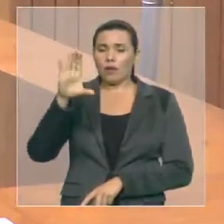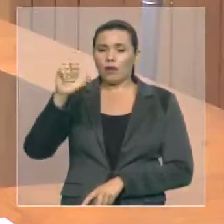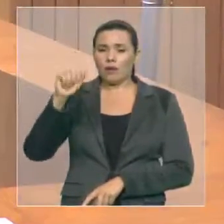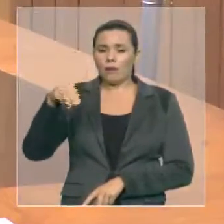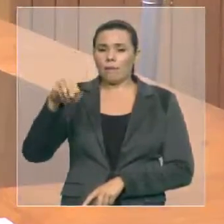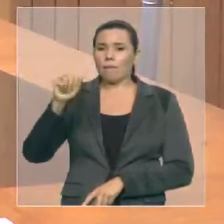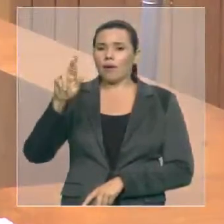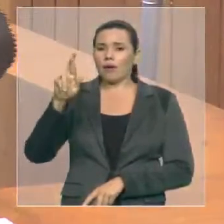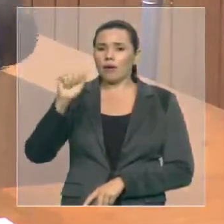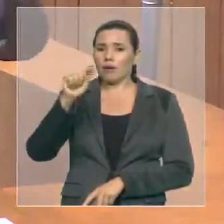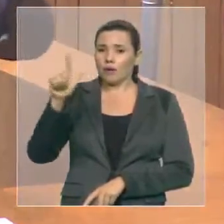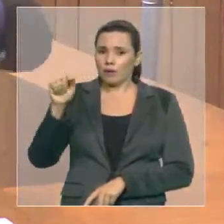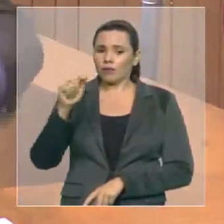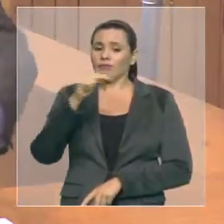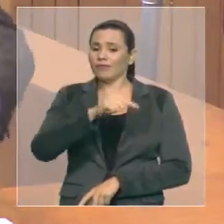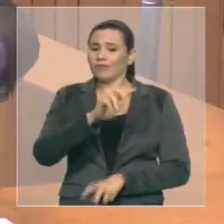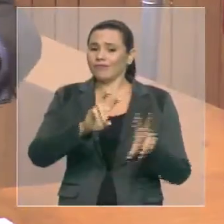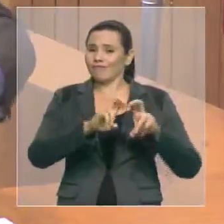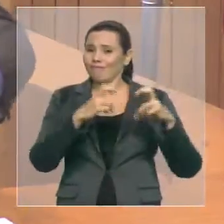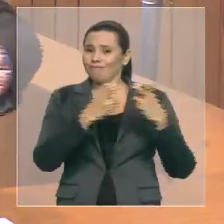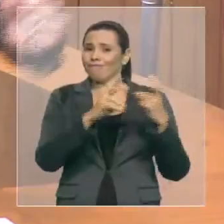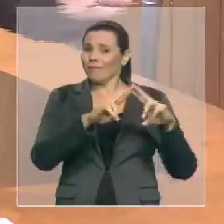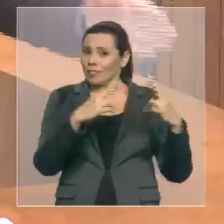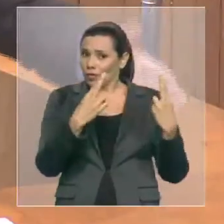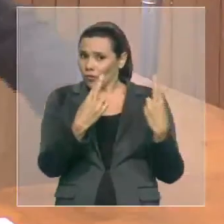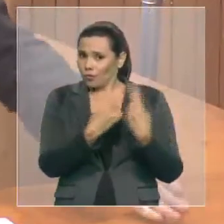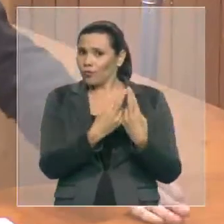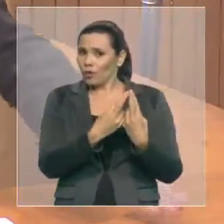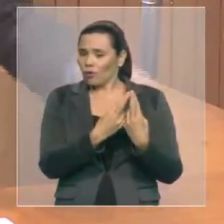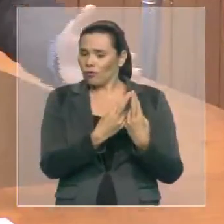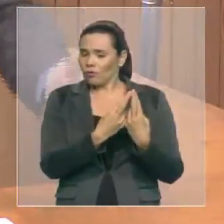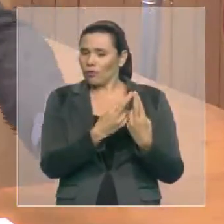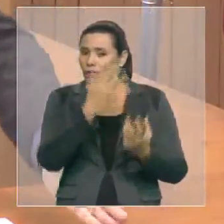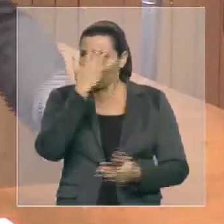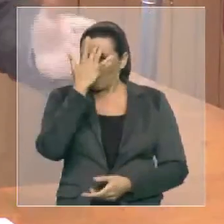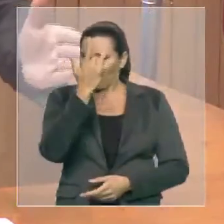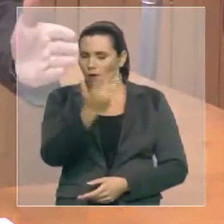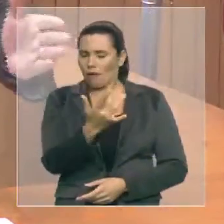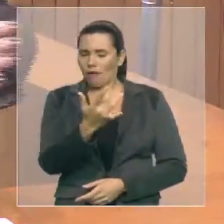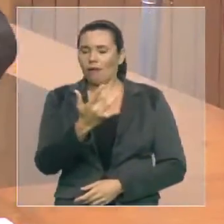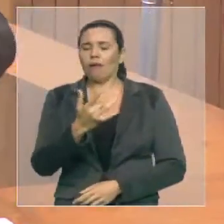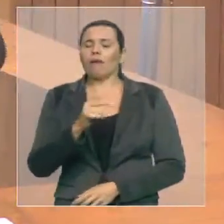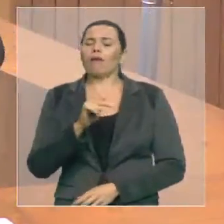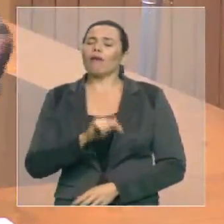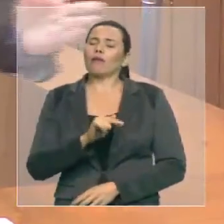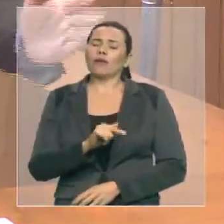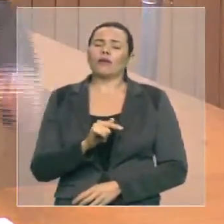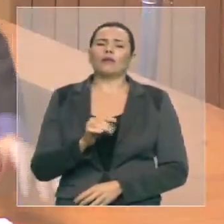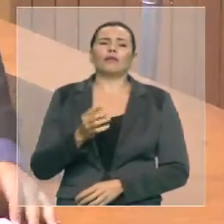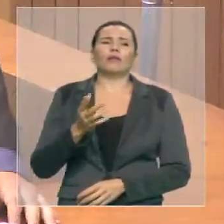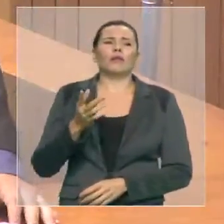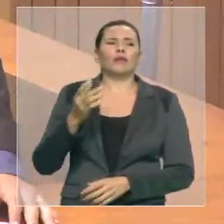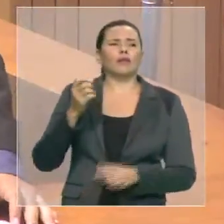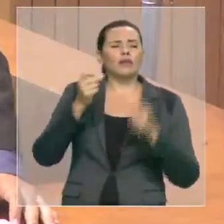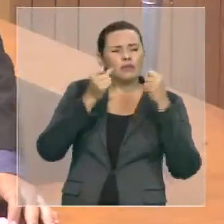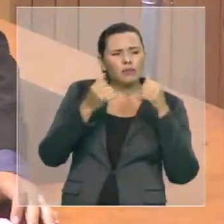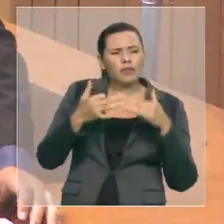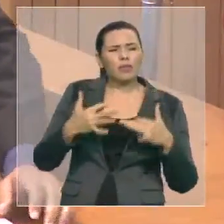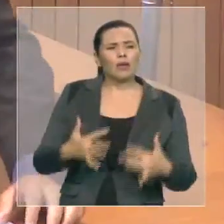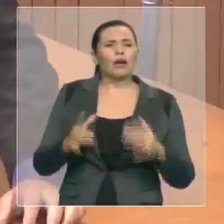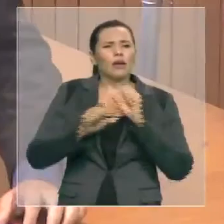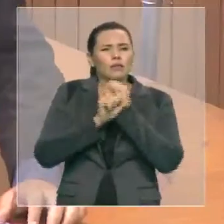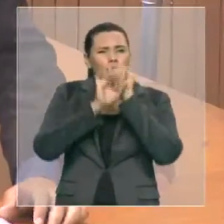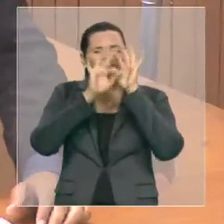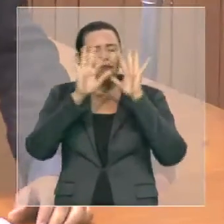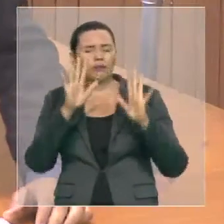forma articulada, possamos fazer, tanto os bancos quanto o Estado, fazer sua parte garantindo a proteção das